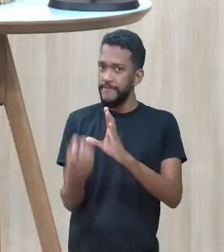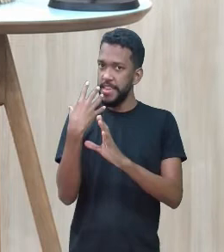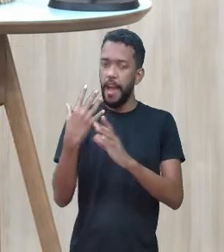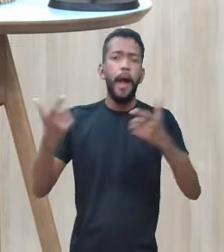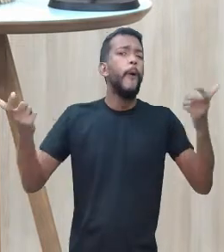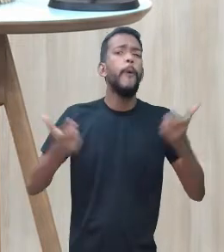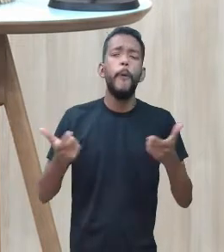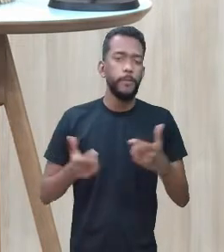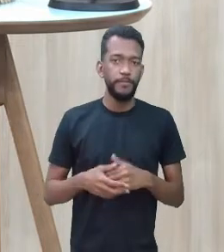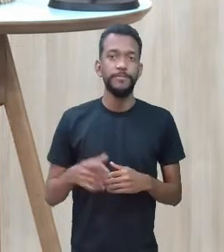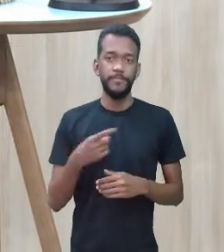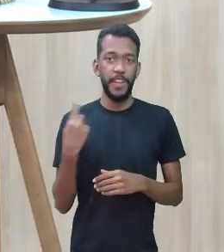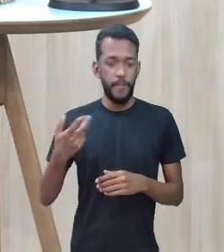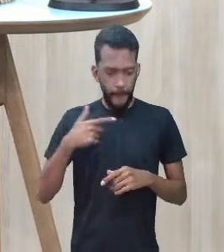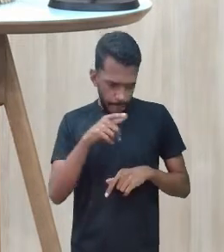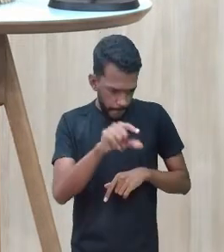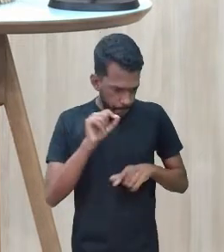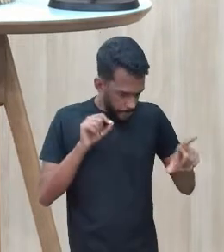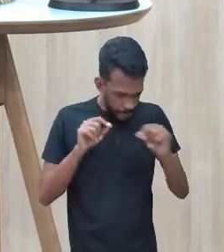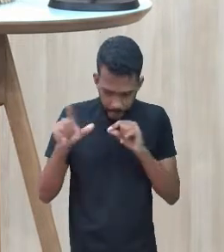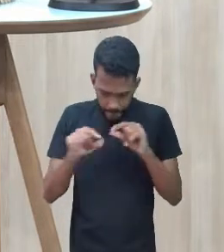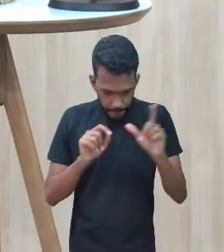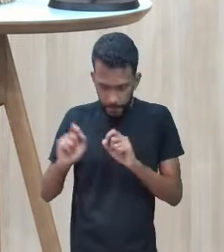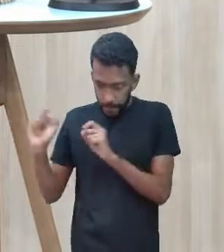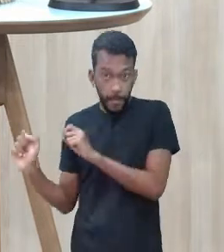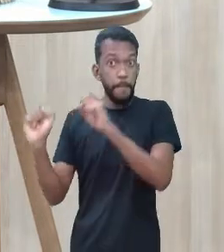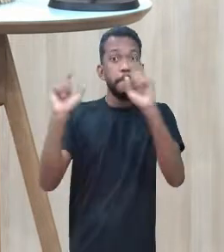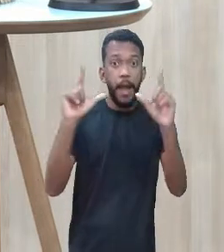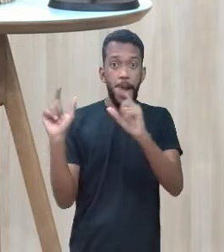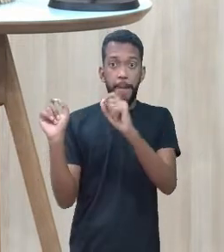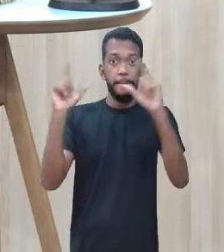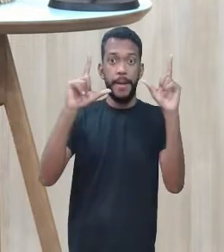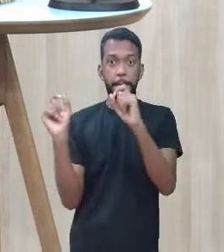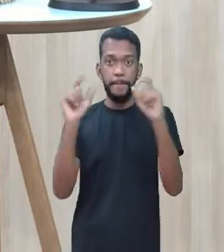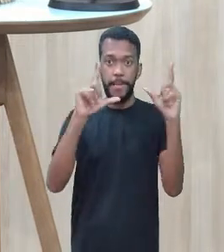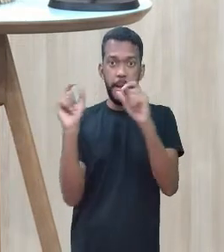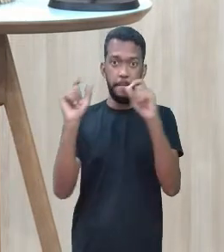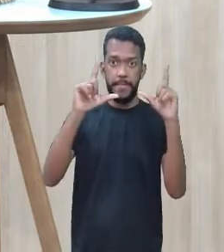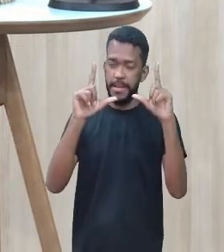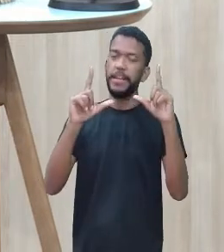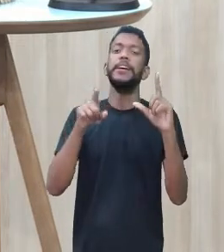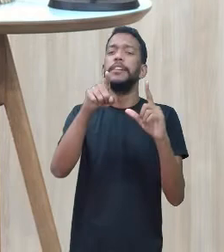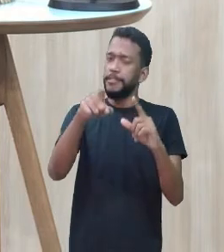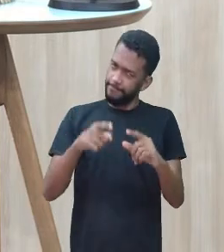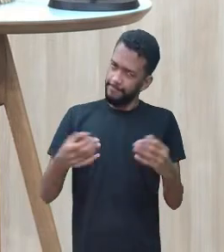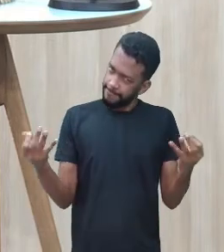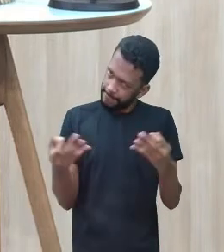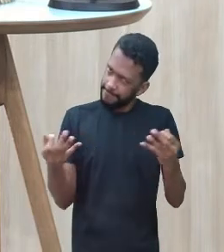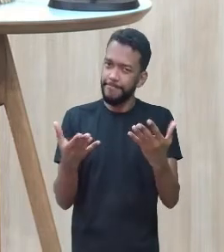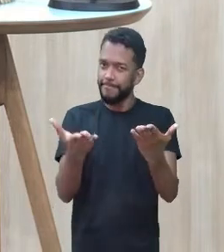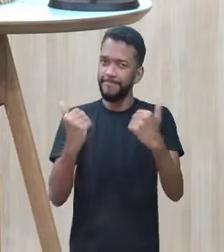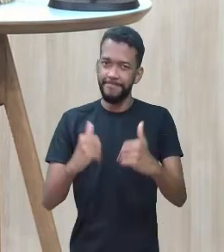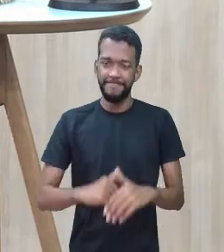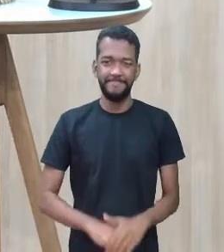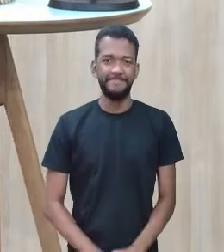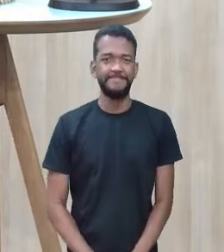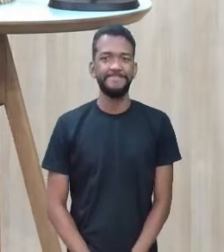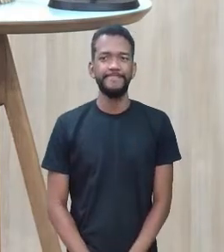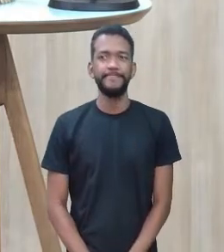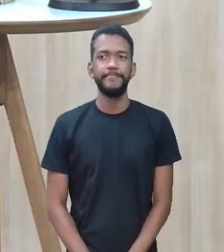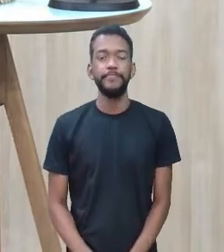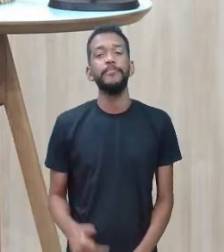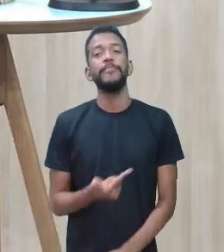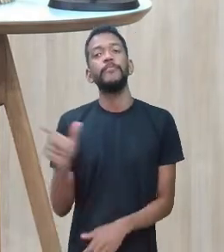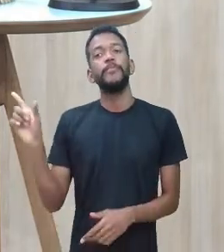aqui vamos selecionar e colocar aqui na tela o trabalho de vocês. Capricha aí, pessoal. Outra coisa é a